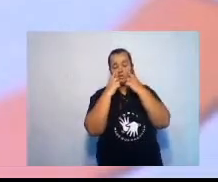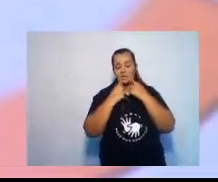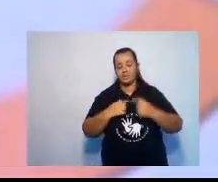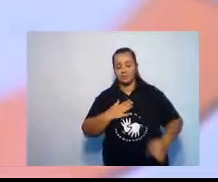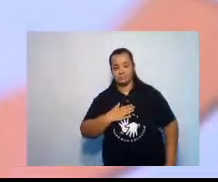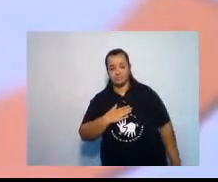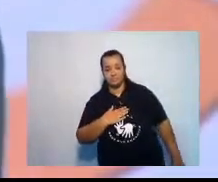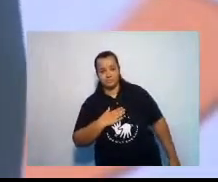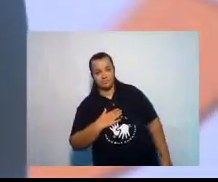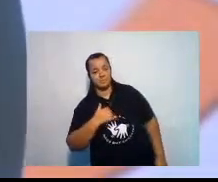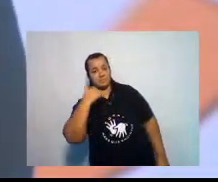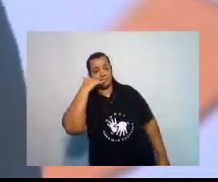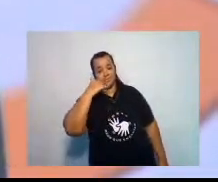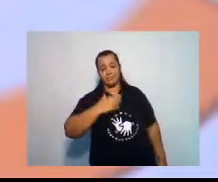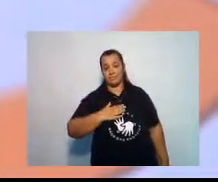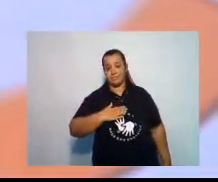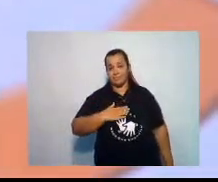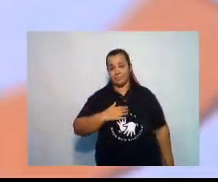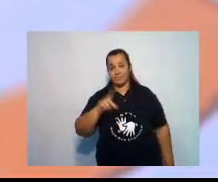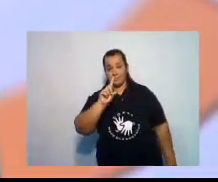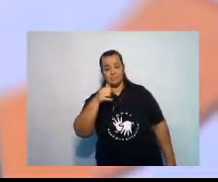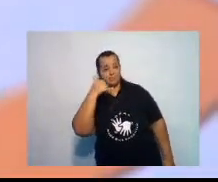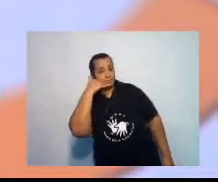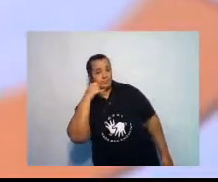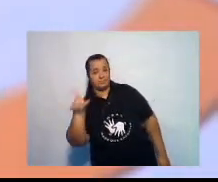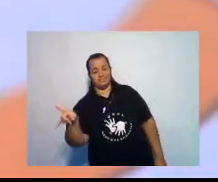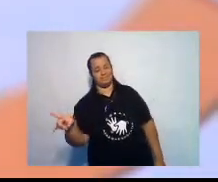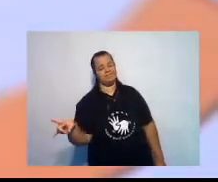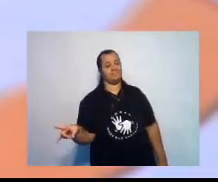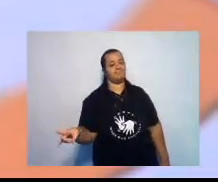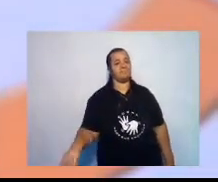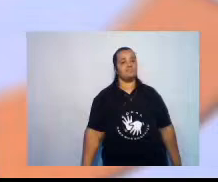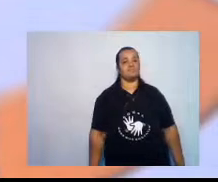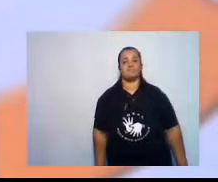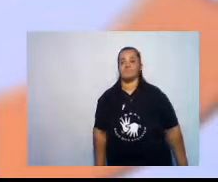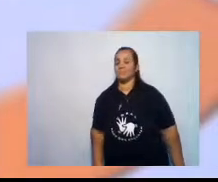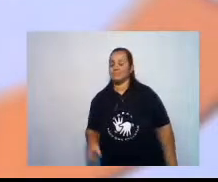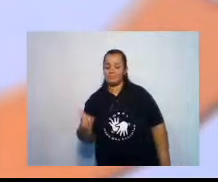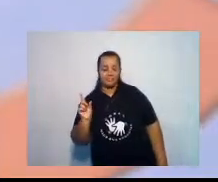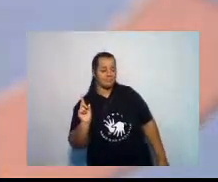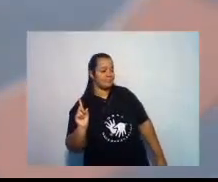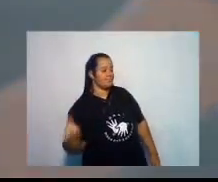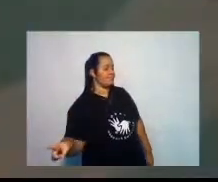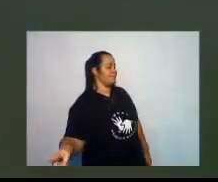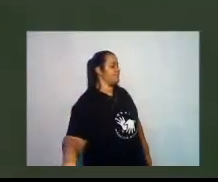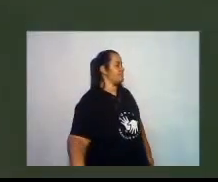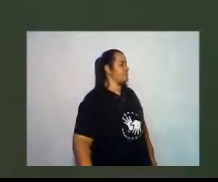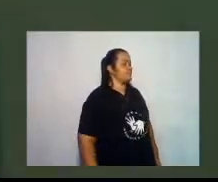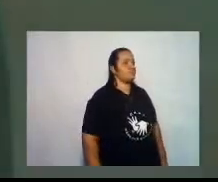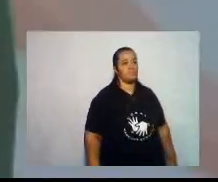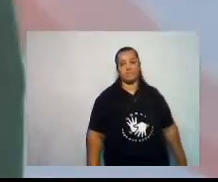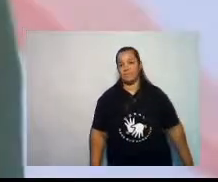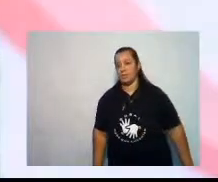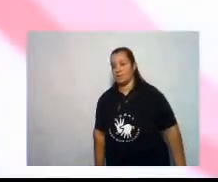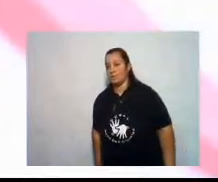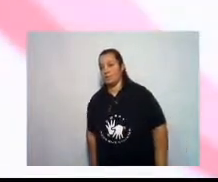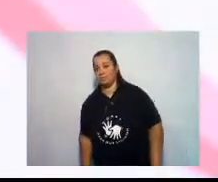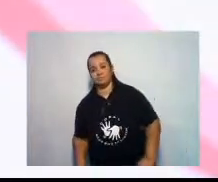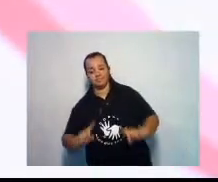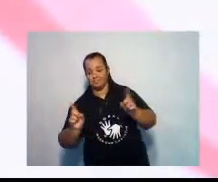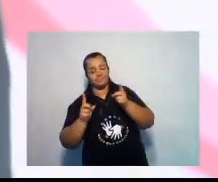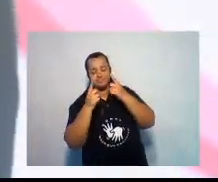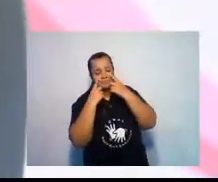mim, chore por mim. Liga pra mim, não, não liga pra ele. Pra ele.